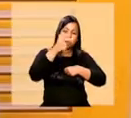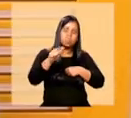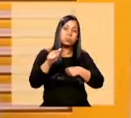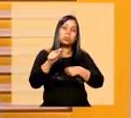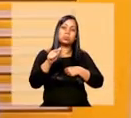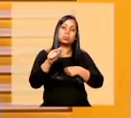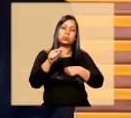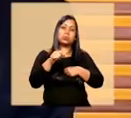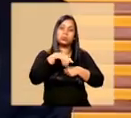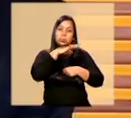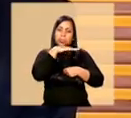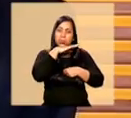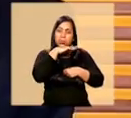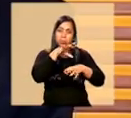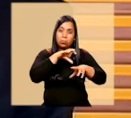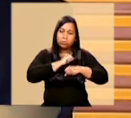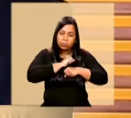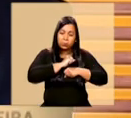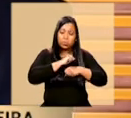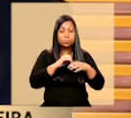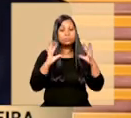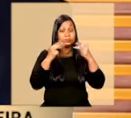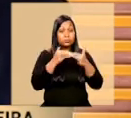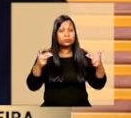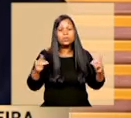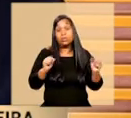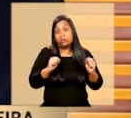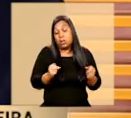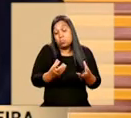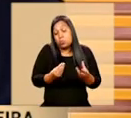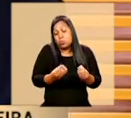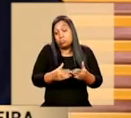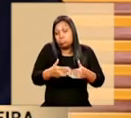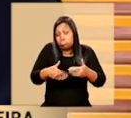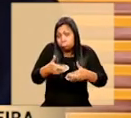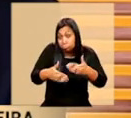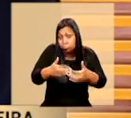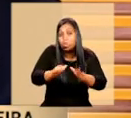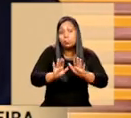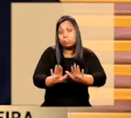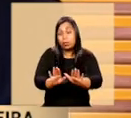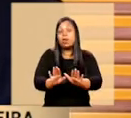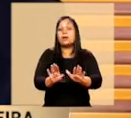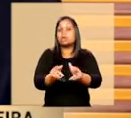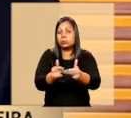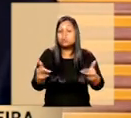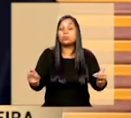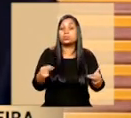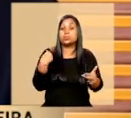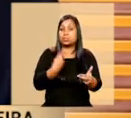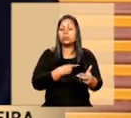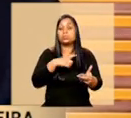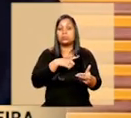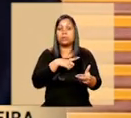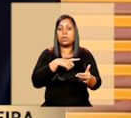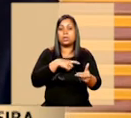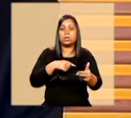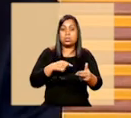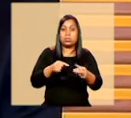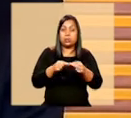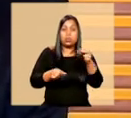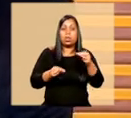um outro animal para a espécie humana, né? Então, isso ainda tem muito a caminhar, né? Mas são as frentes que a gente tem,